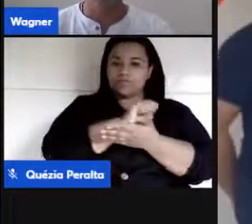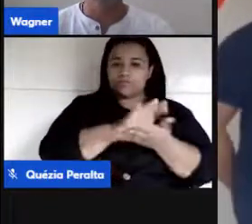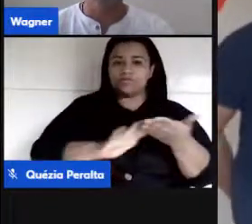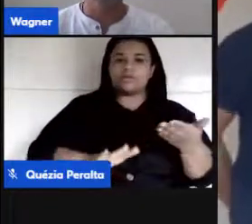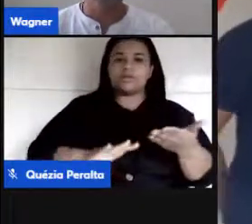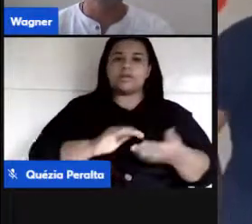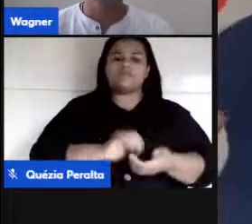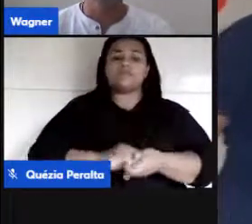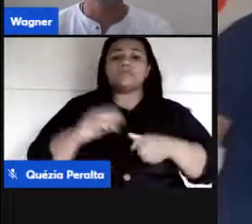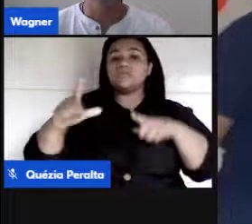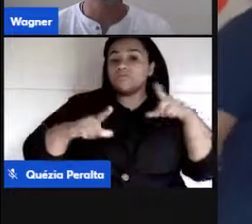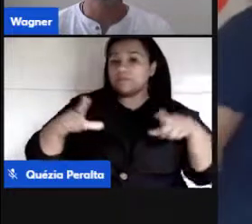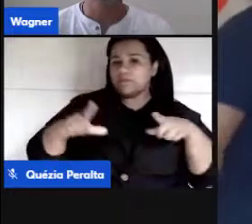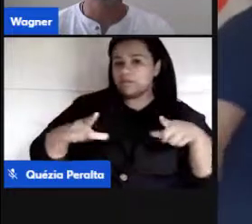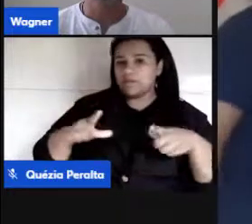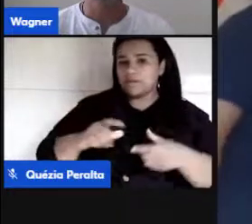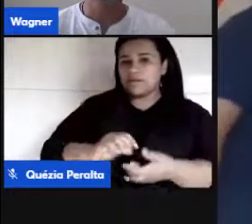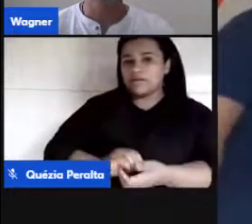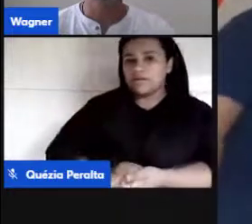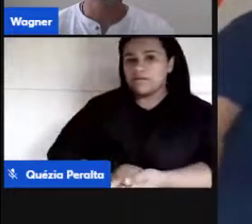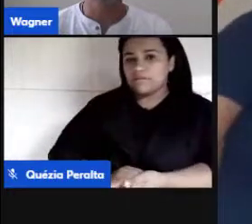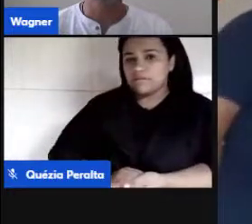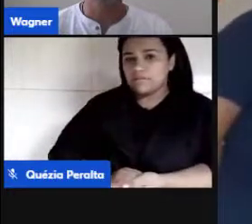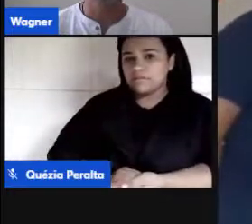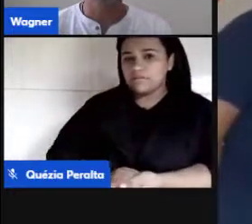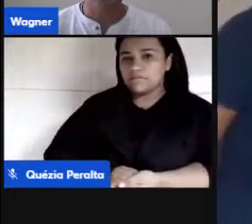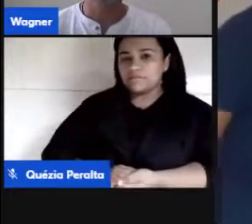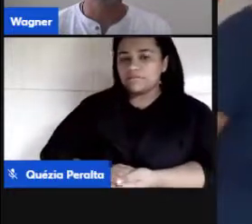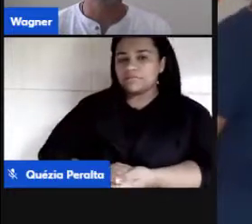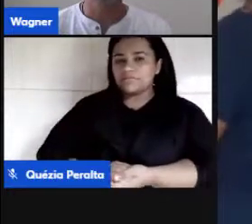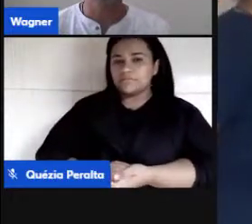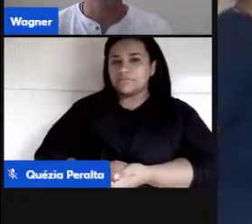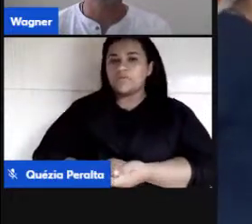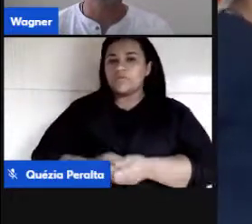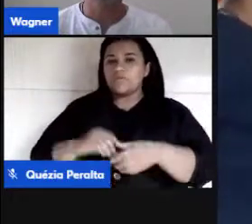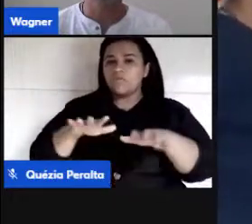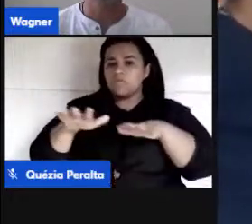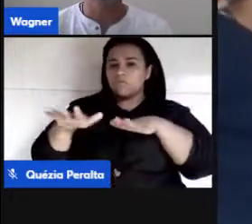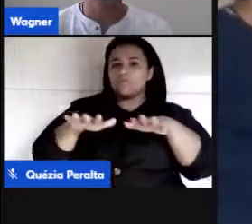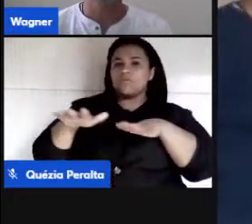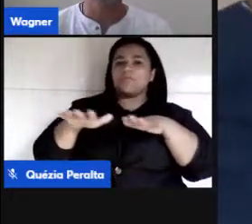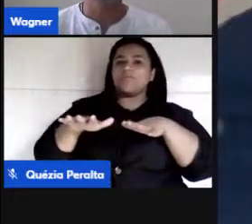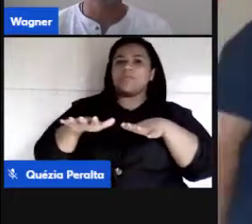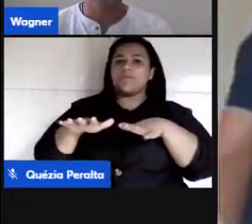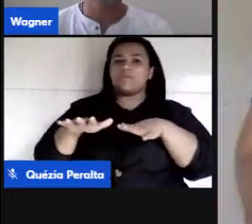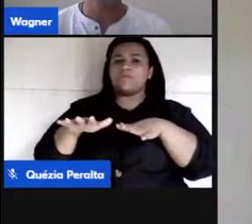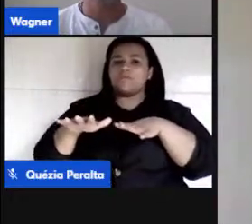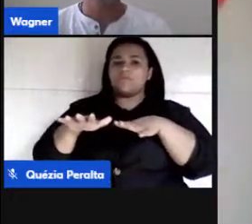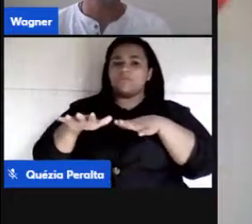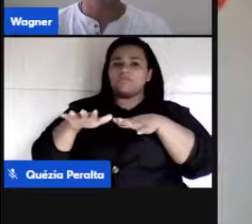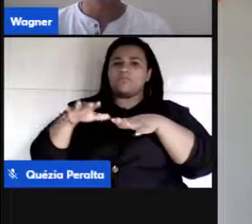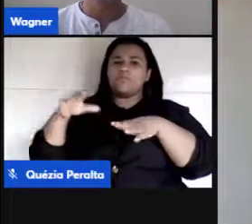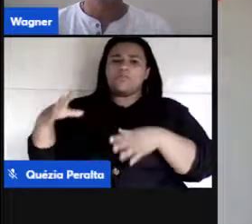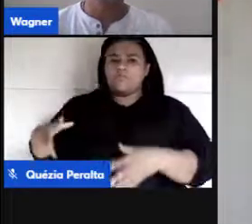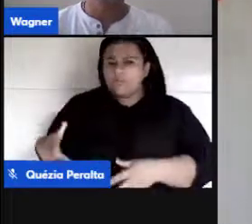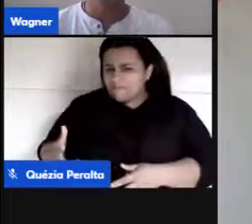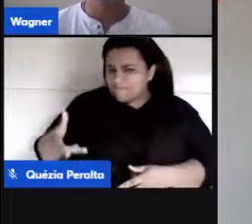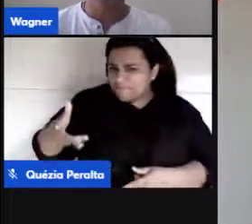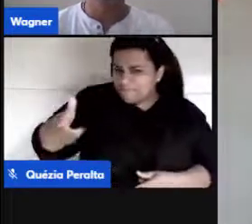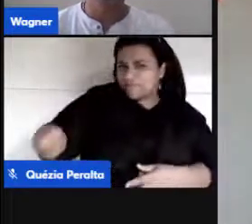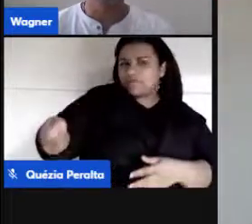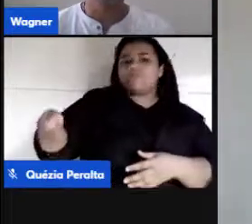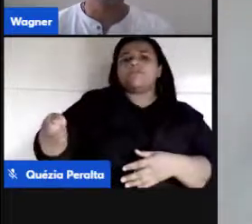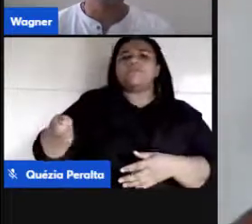vamos trabalhar a flexibilidade, o equilíbrio e a agilidade. Dessa forma,